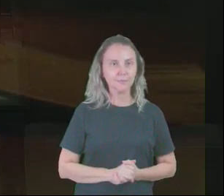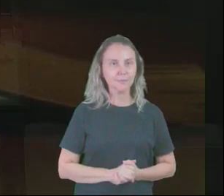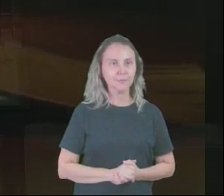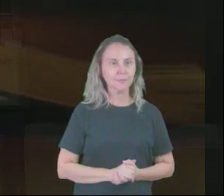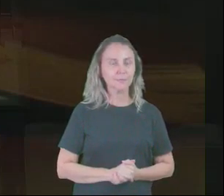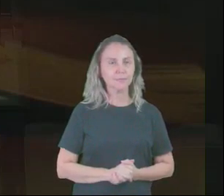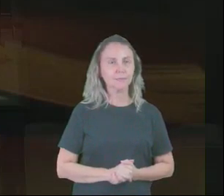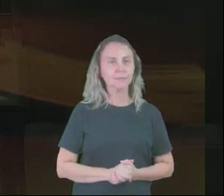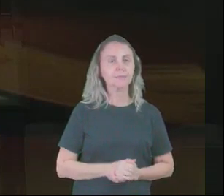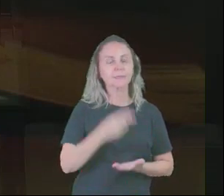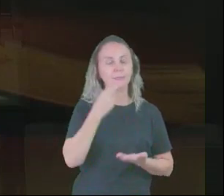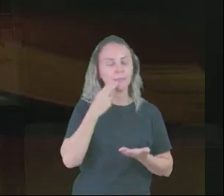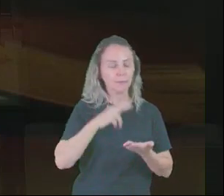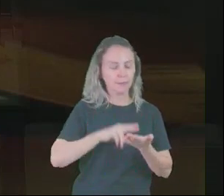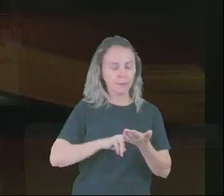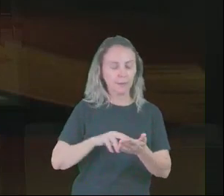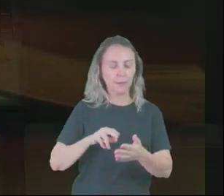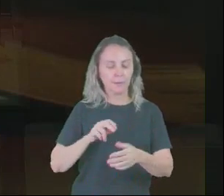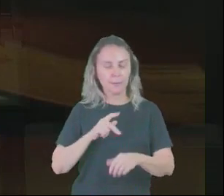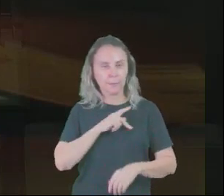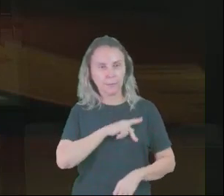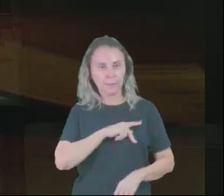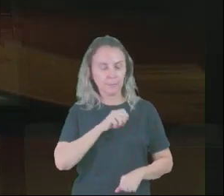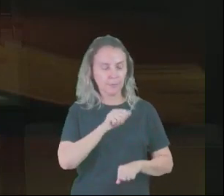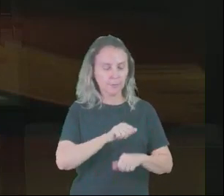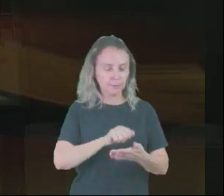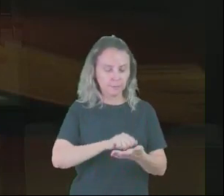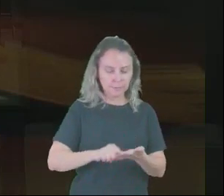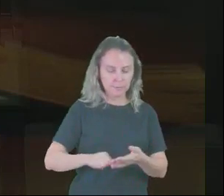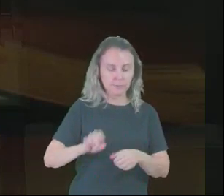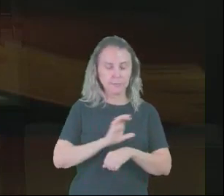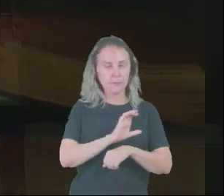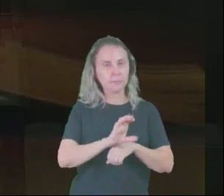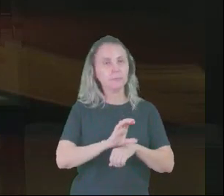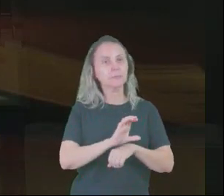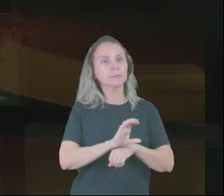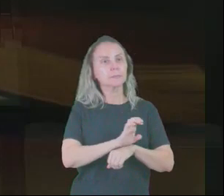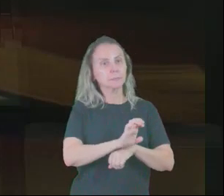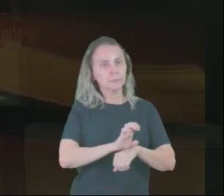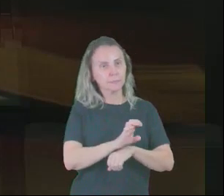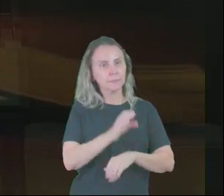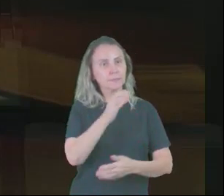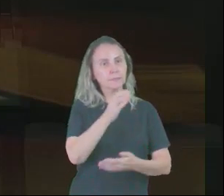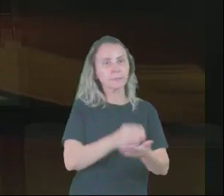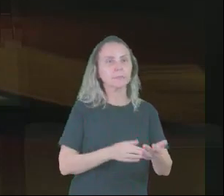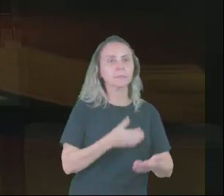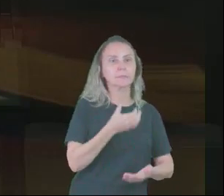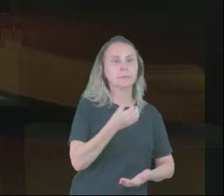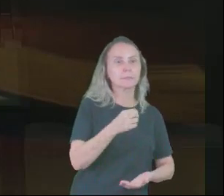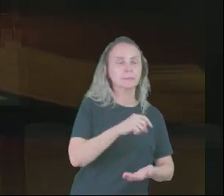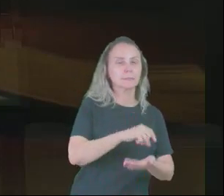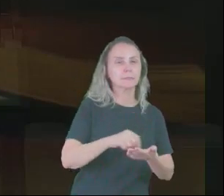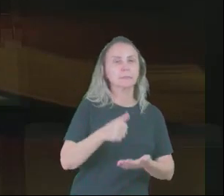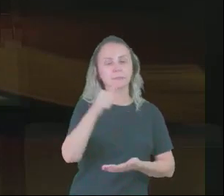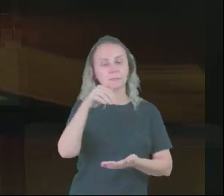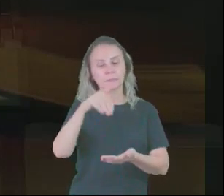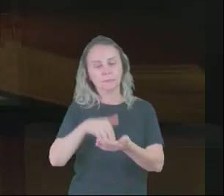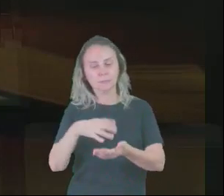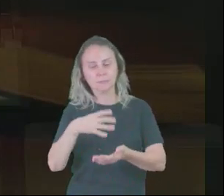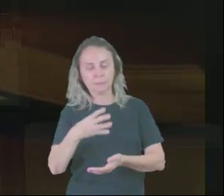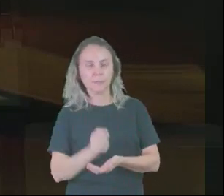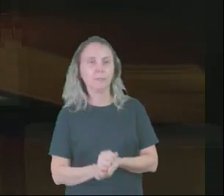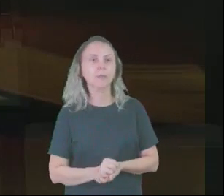a carta de Paulo aos Efésios Capítulo 6 Versículo de 1 a 4 voz Filhos